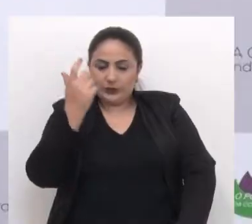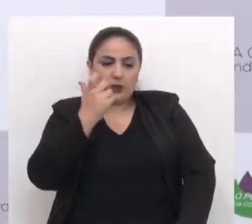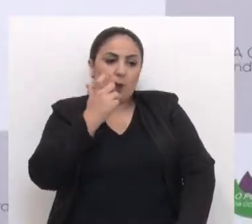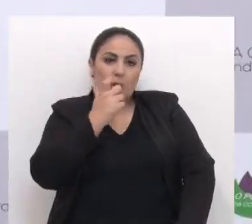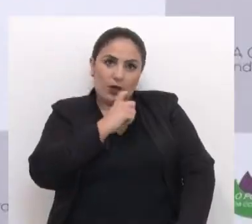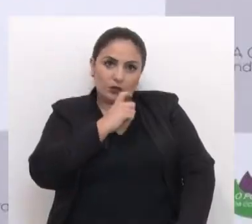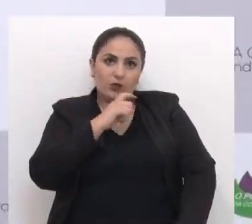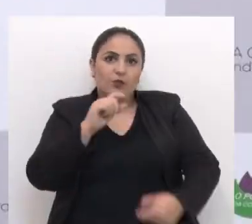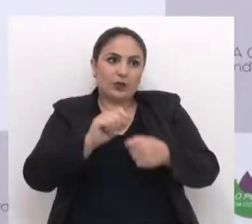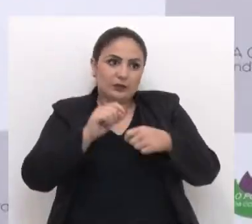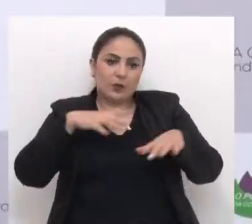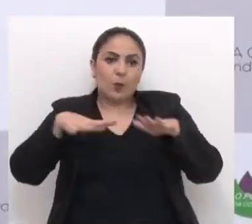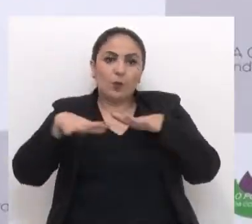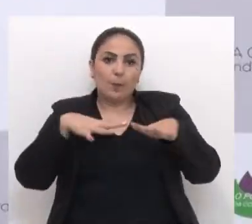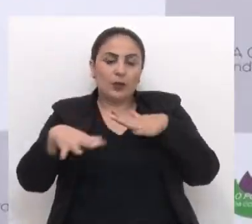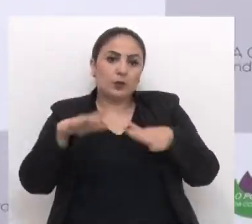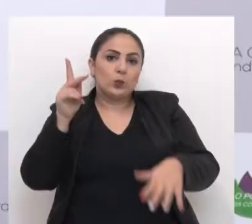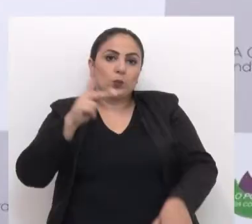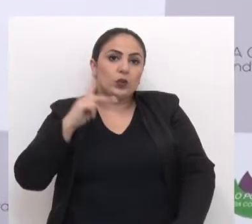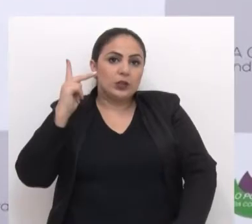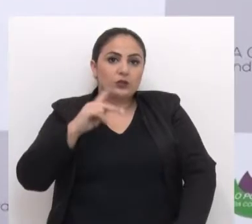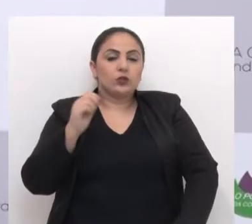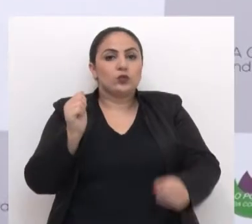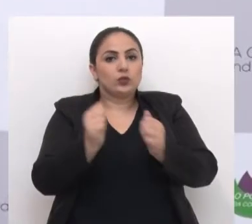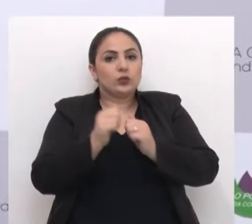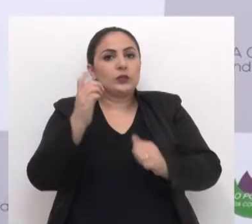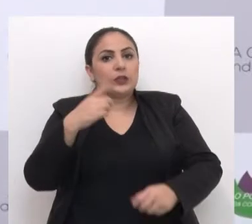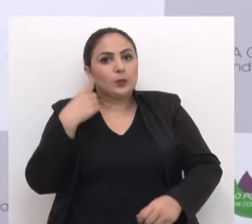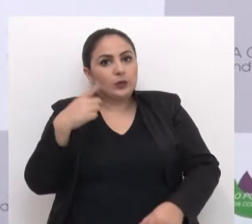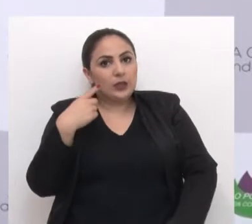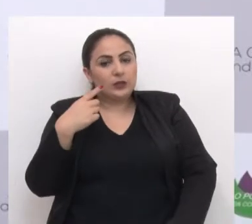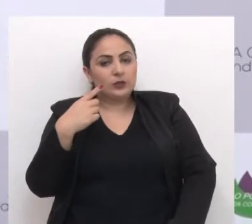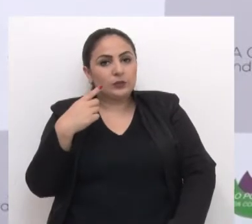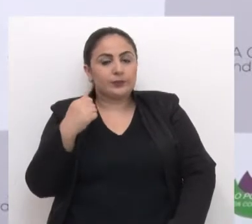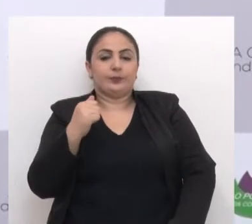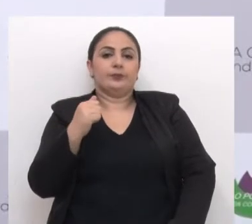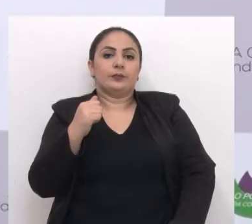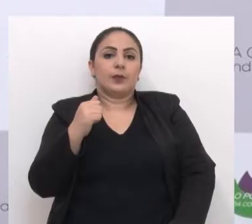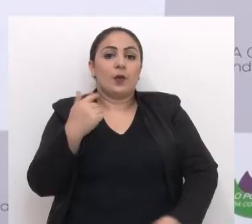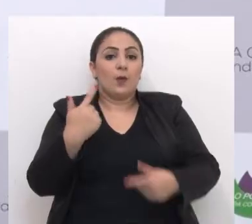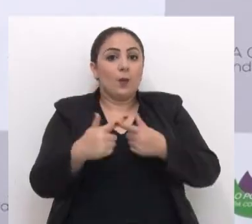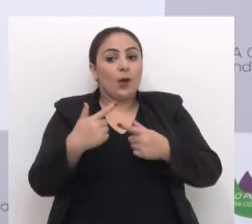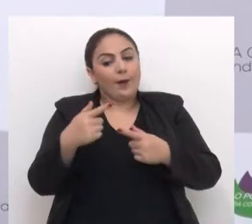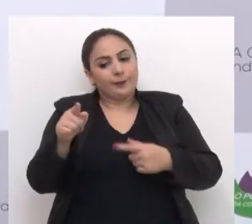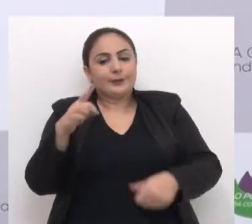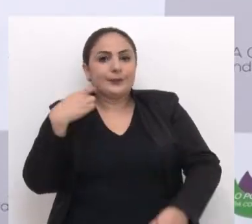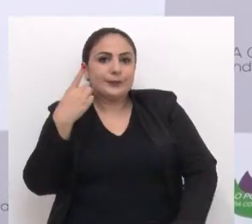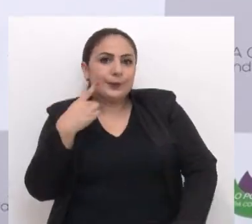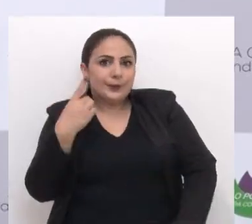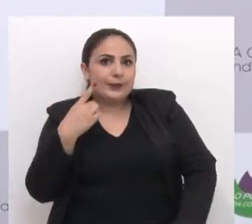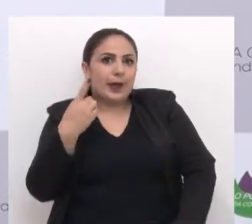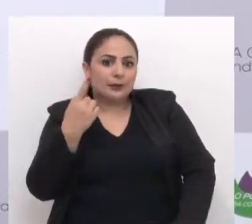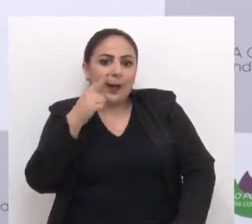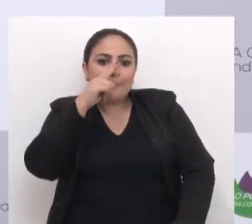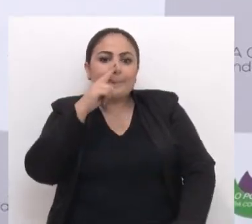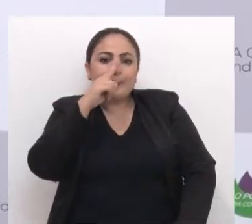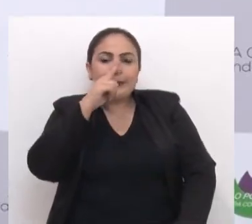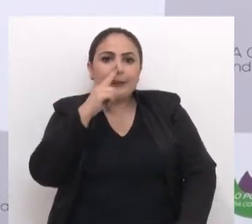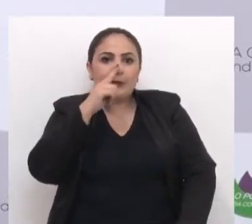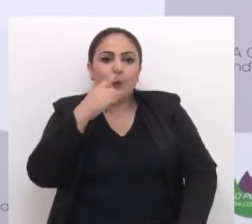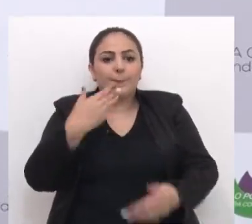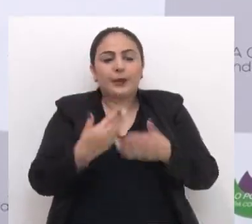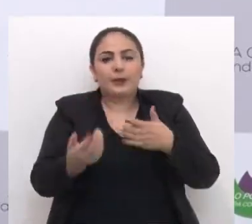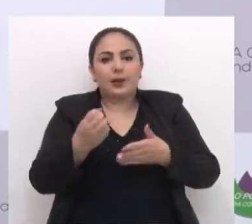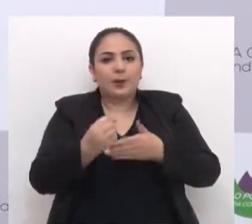passe e com certeza irão fazer o lobby político, né, com seus deputados lá em Brasília. Os deputados, por sua vez, correm o risco de